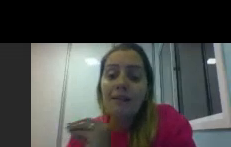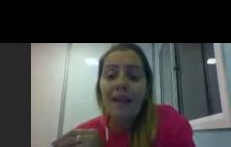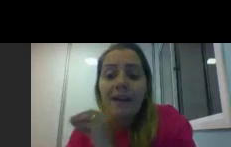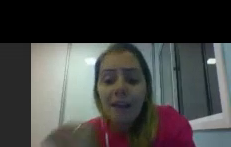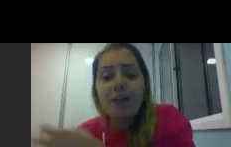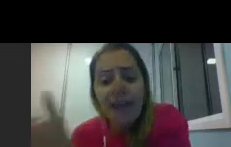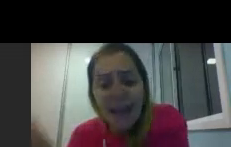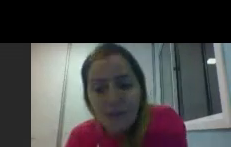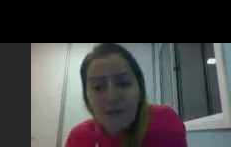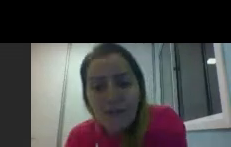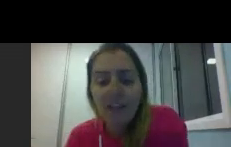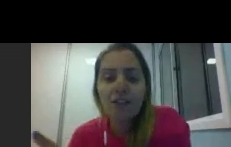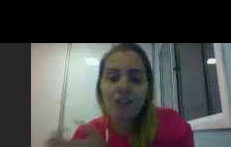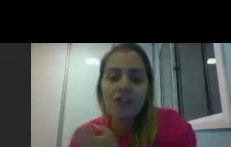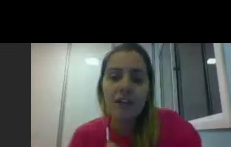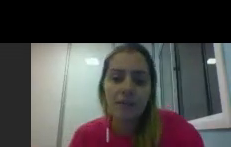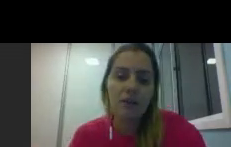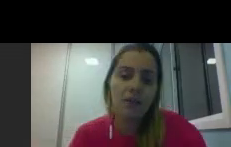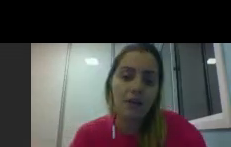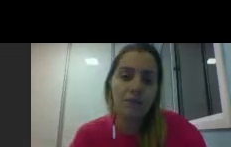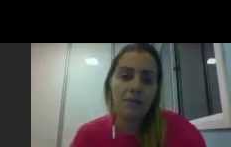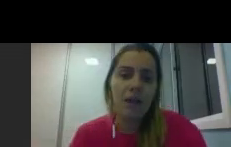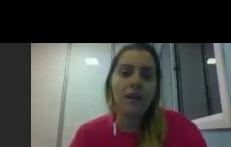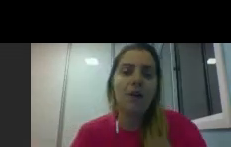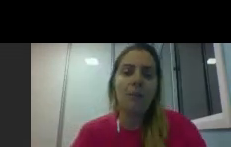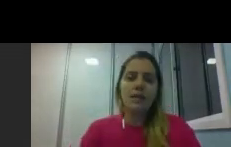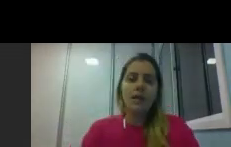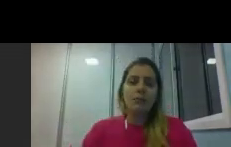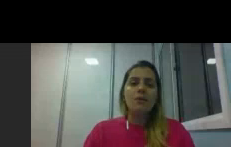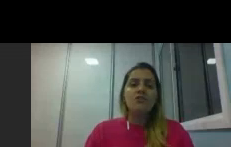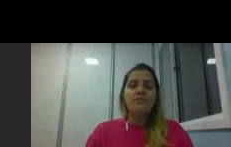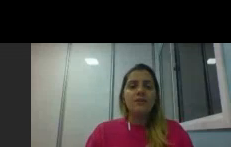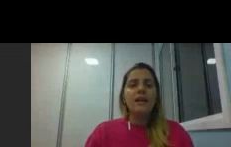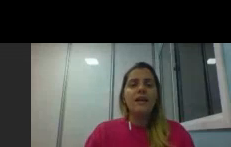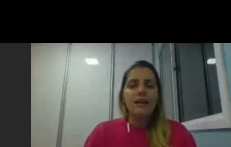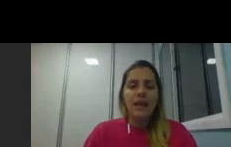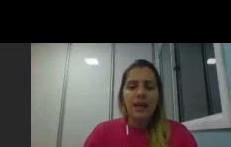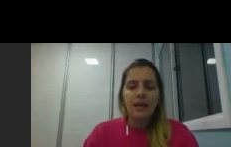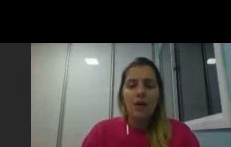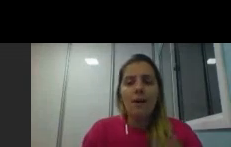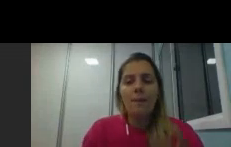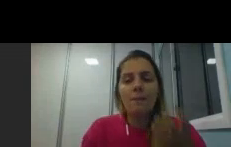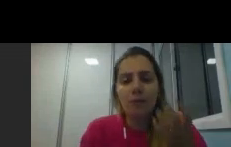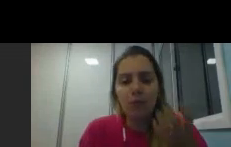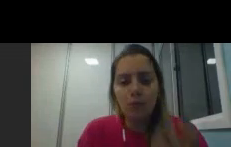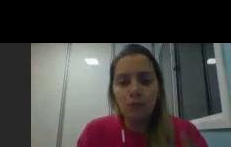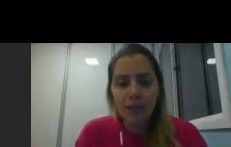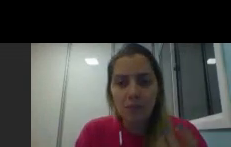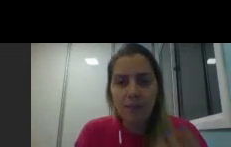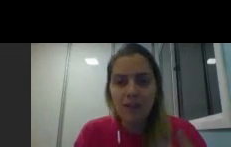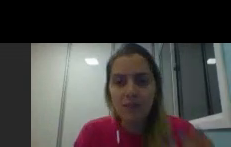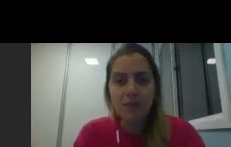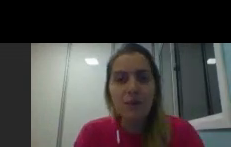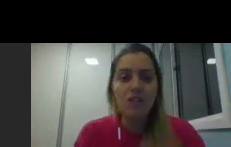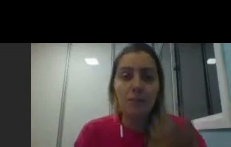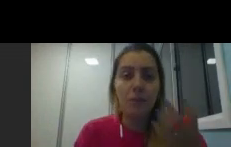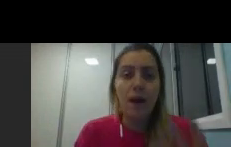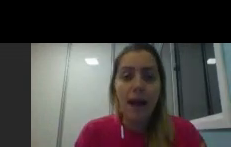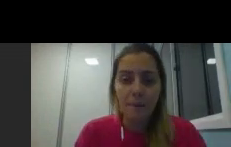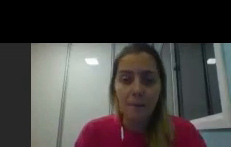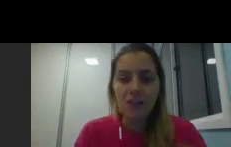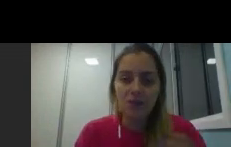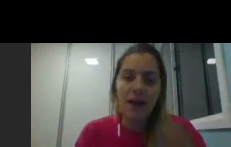para combater aquilo que é diferente desse jeito que eu tenho. Então, por exemplo, o indivíduo que ele tem a tipagem